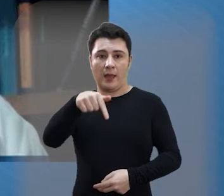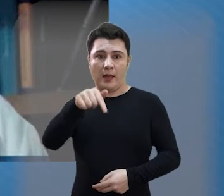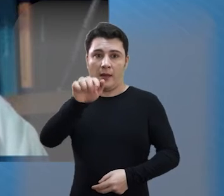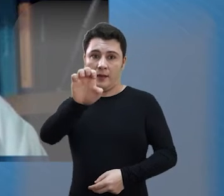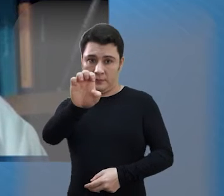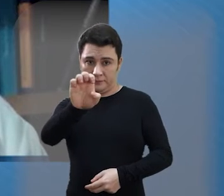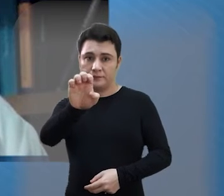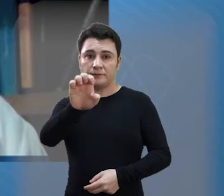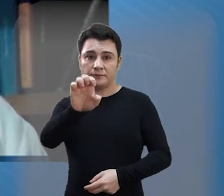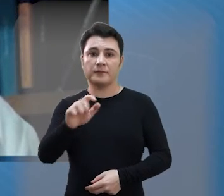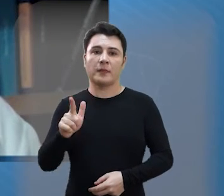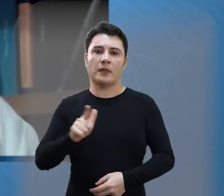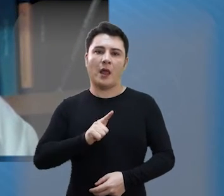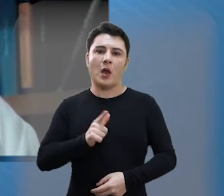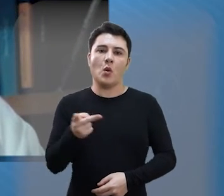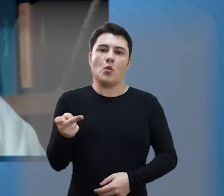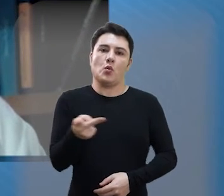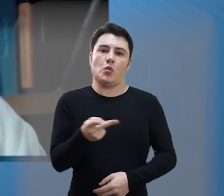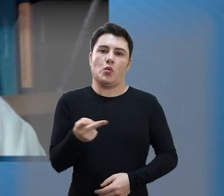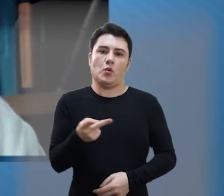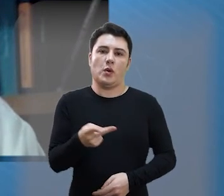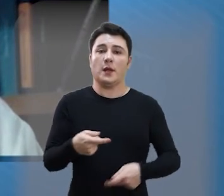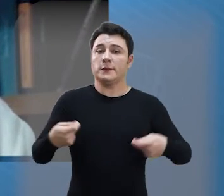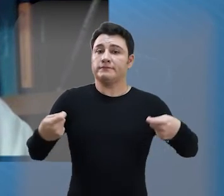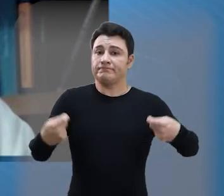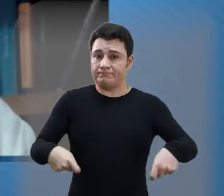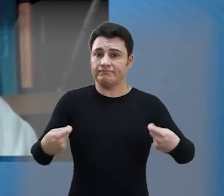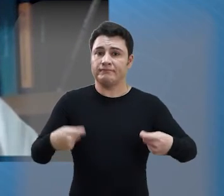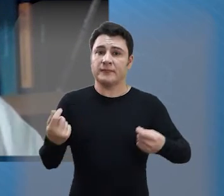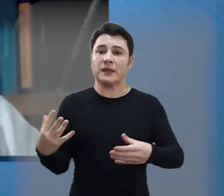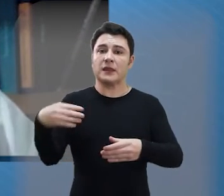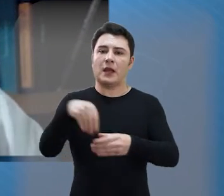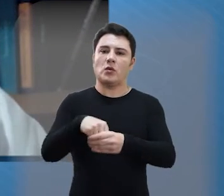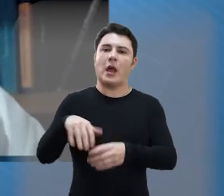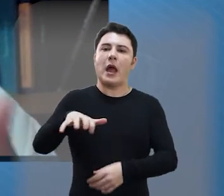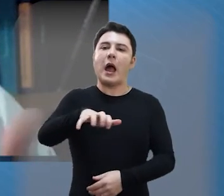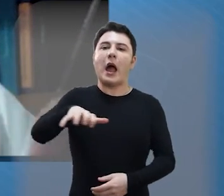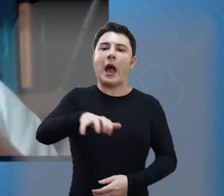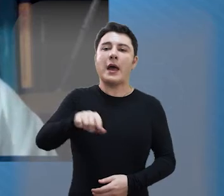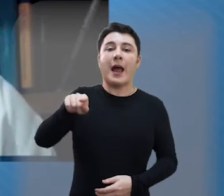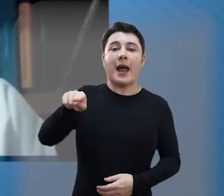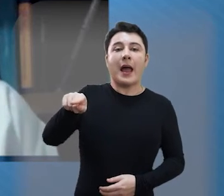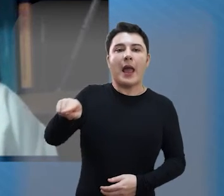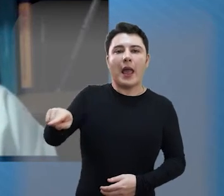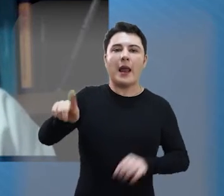ele tem o registro de qualificação de especialidade,